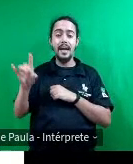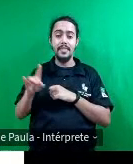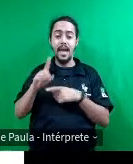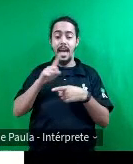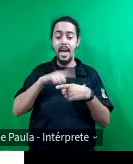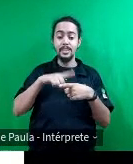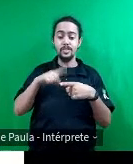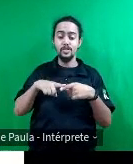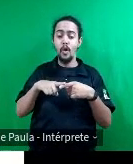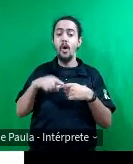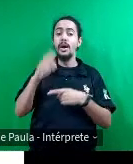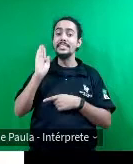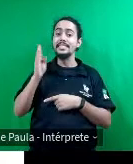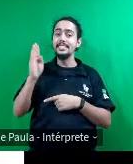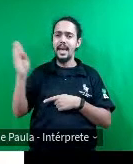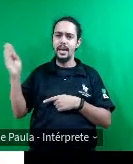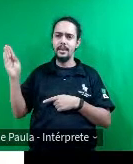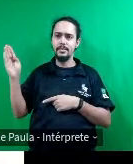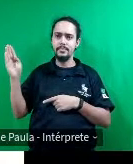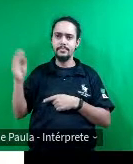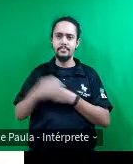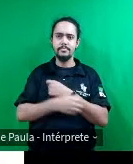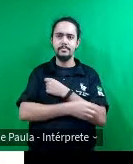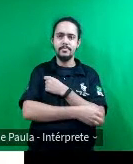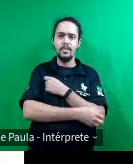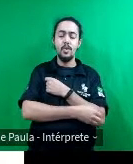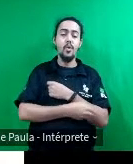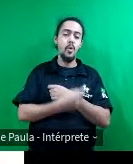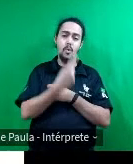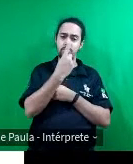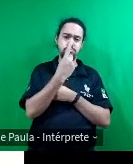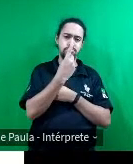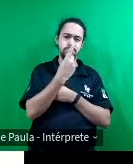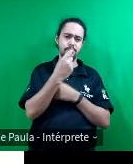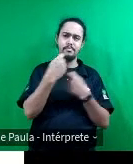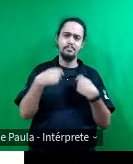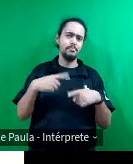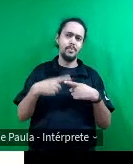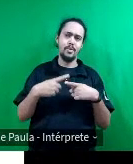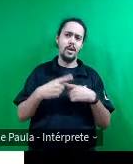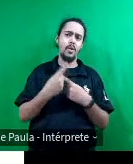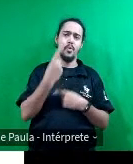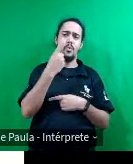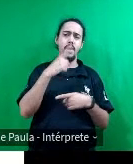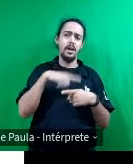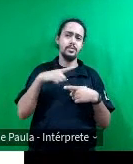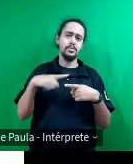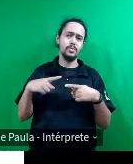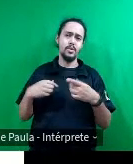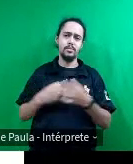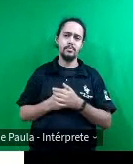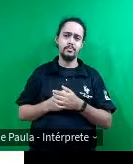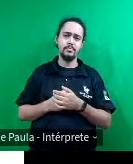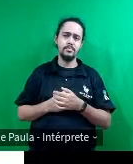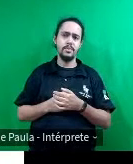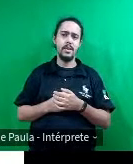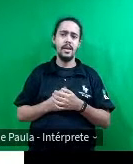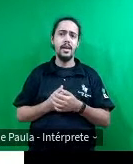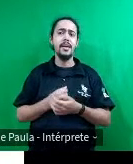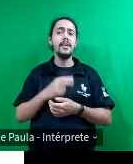3, 4. Por que 1 não vale? Porque, claro, se tiver um só resistor no circuito, a tensão da fonte vai